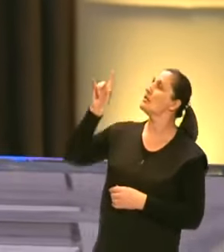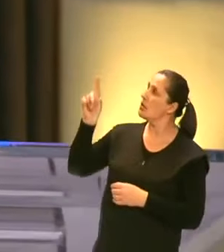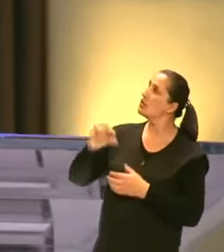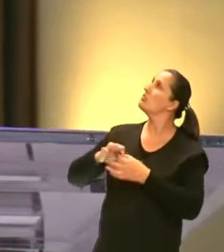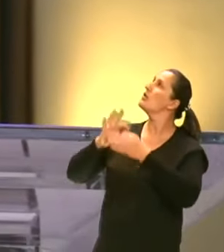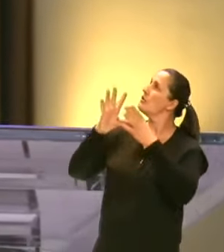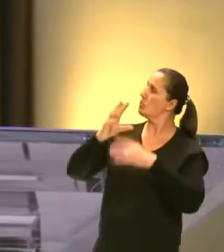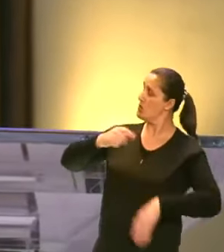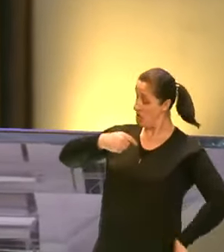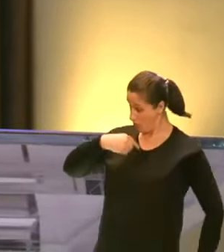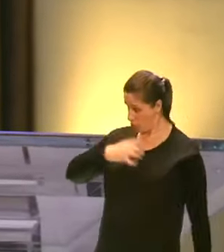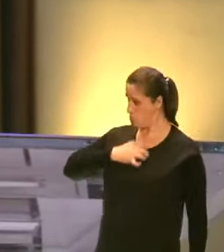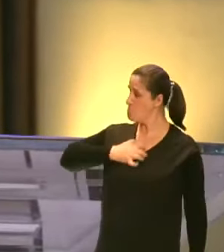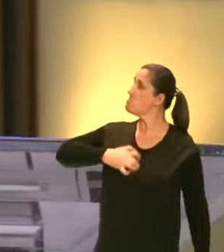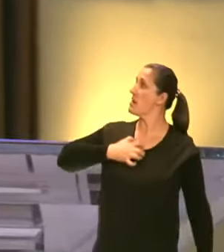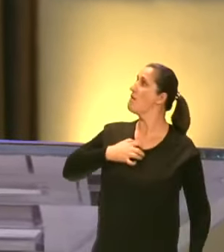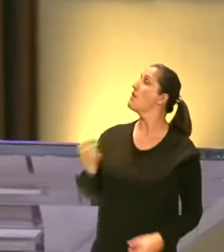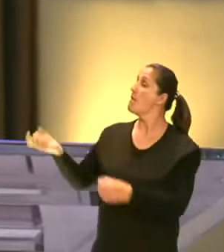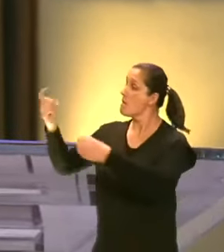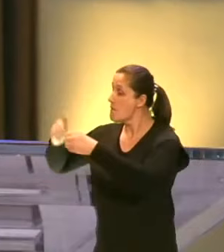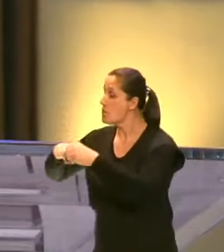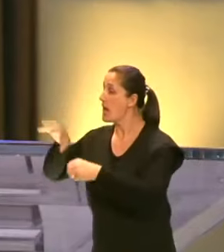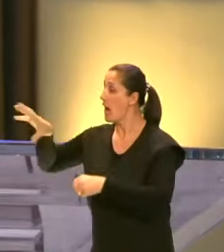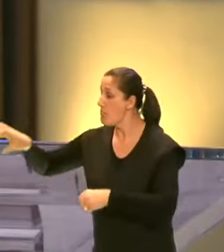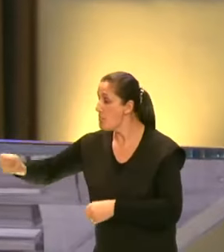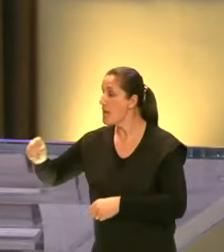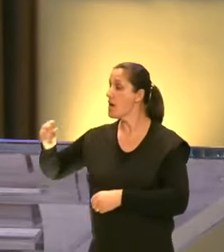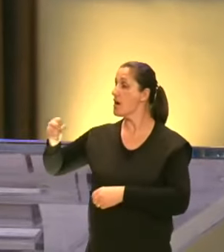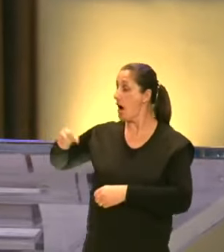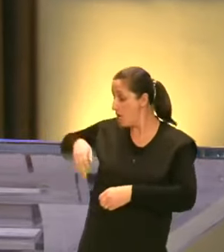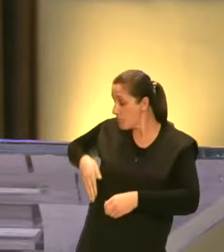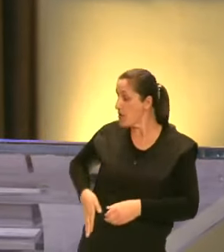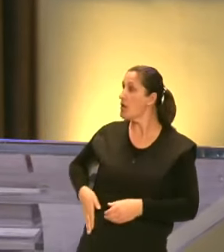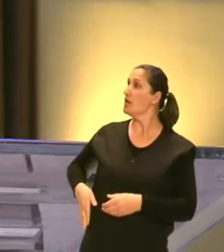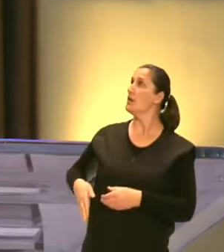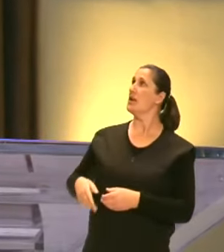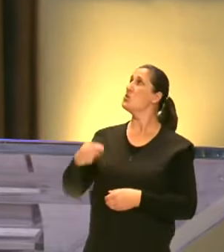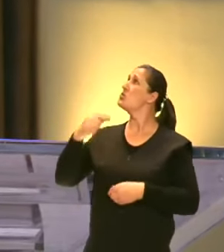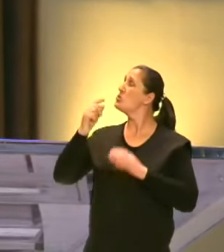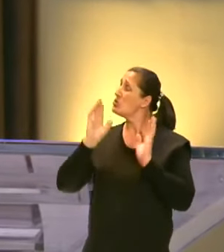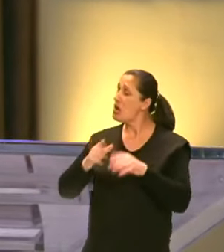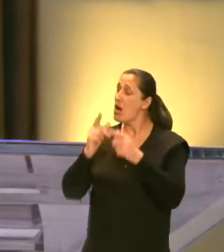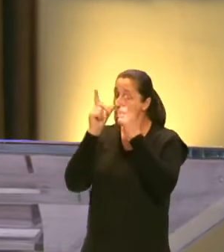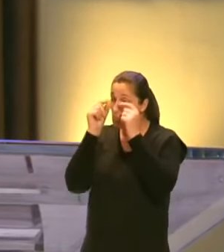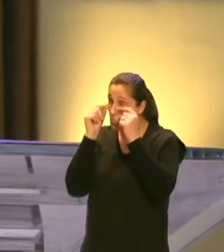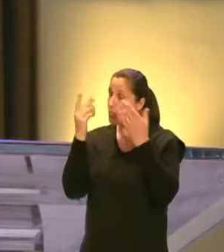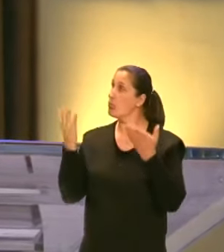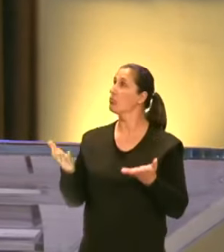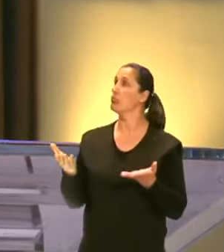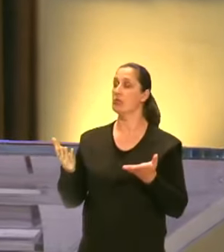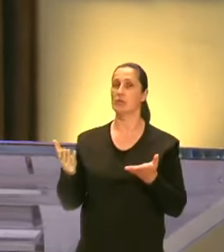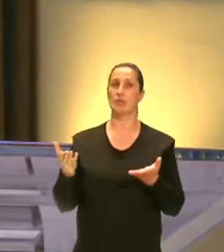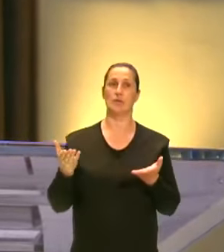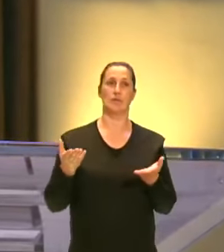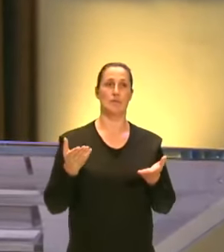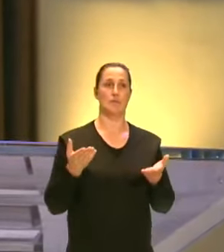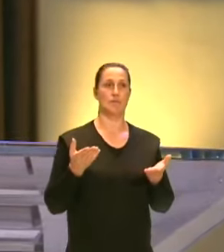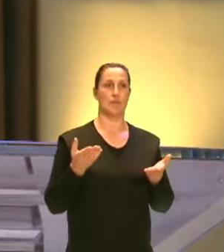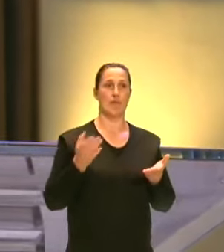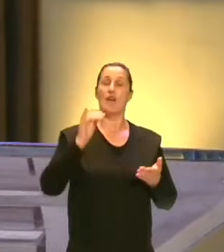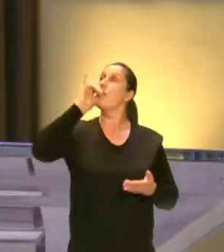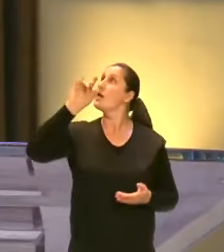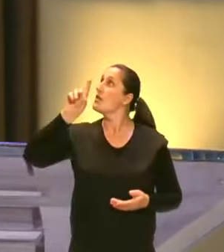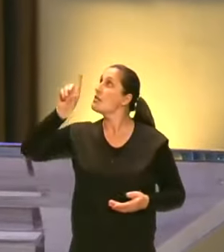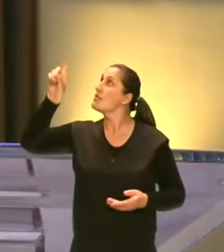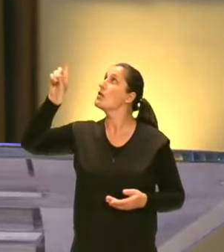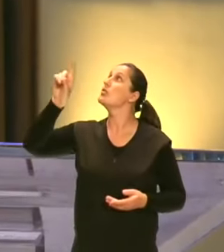algo, porque eu estou bravo. Tem que voltar, gastar gasolina, tem que ir, voltar no tempo, estou com sono. Eu falei: Deus, se é um livramento